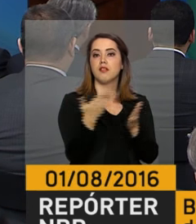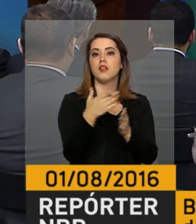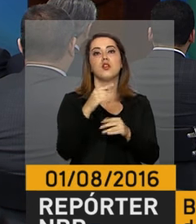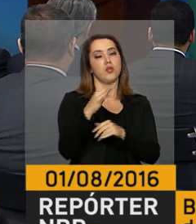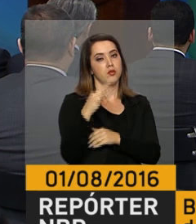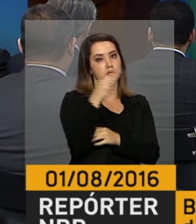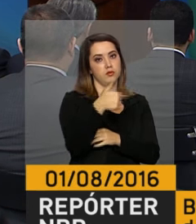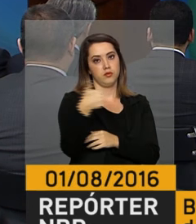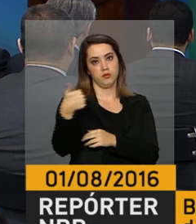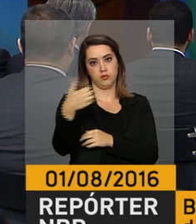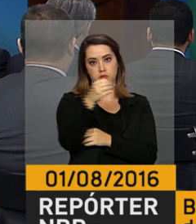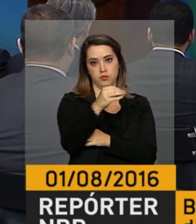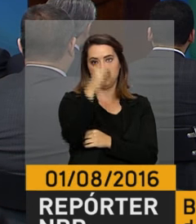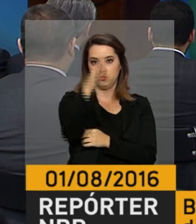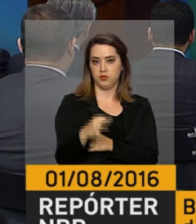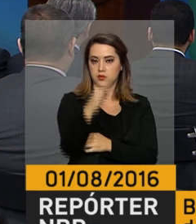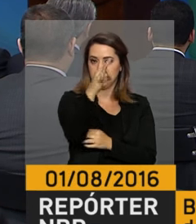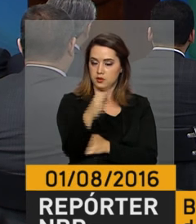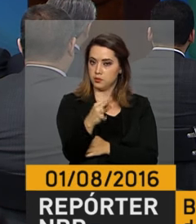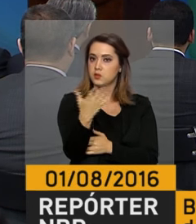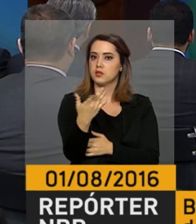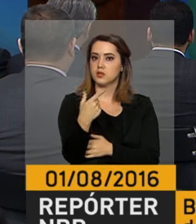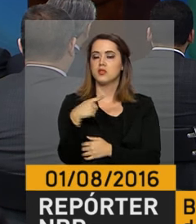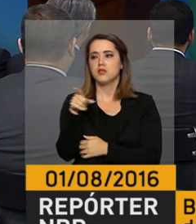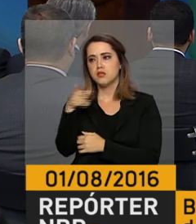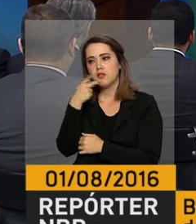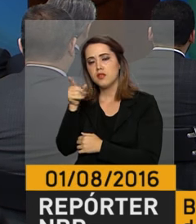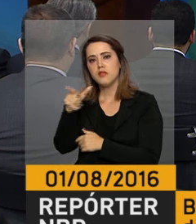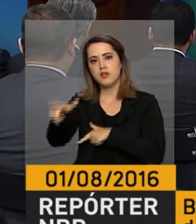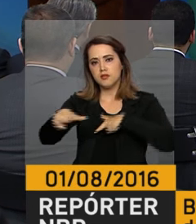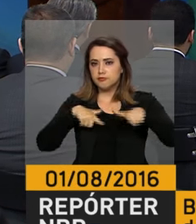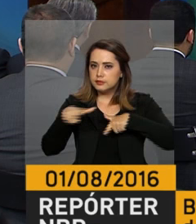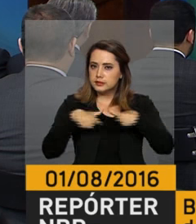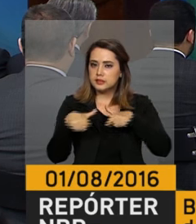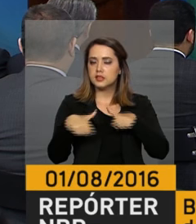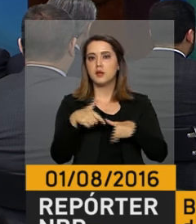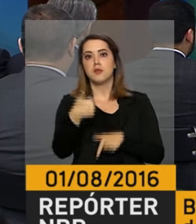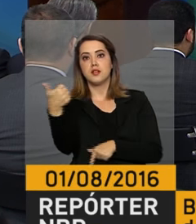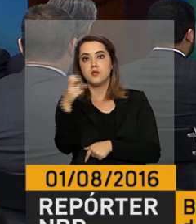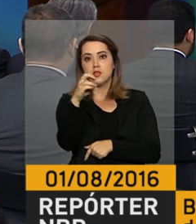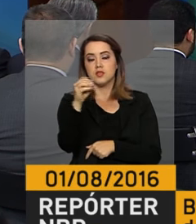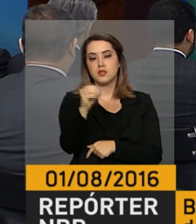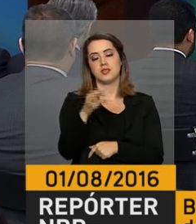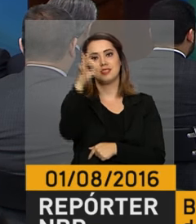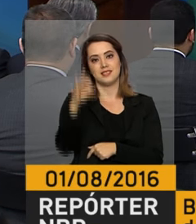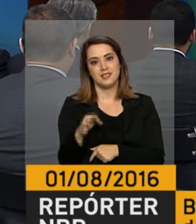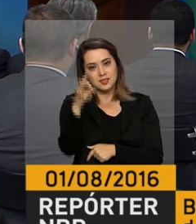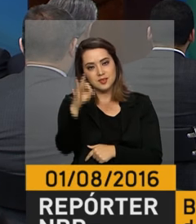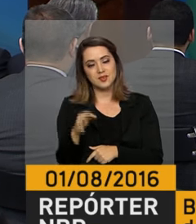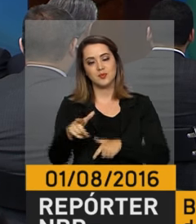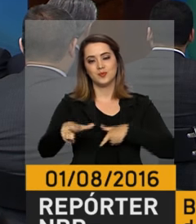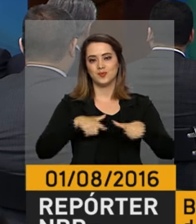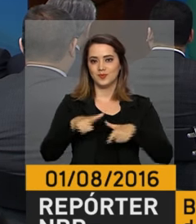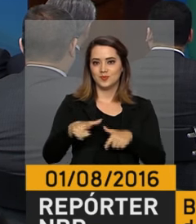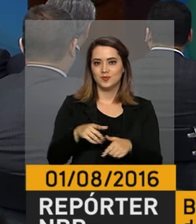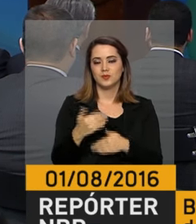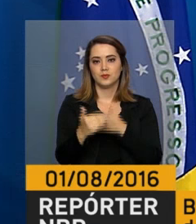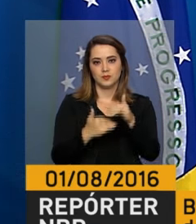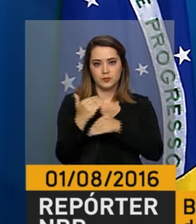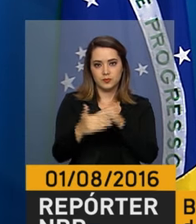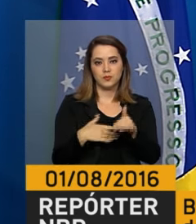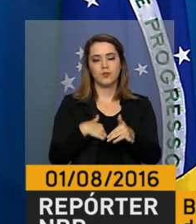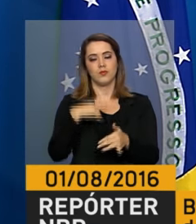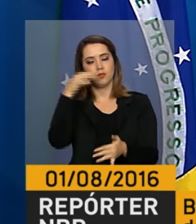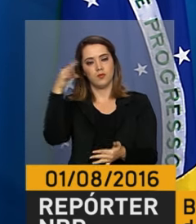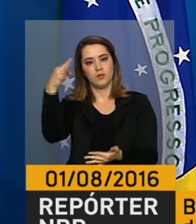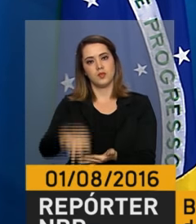ele diz, trabalho 100%, você vai trabalhar 150% para chegar aos 10%. Tenho certeza disso, não tenho a